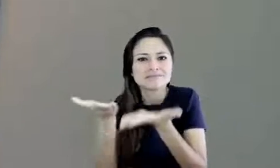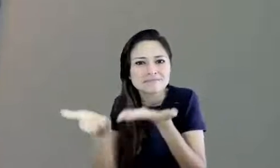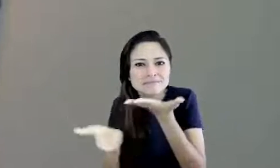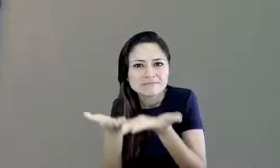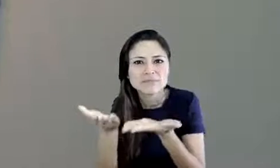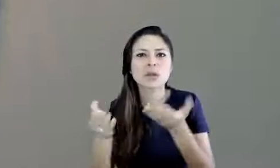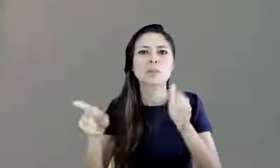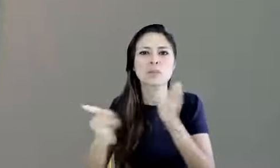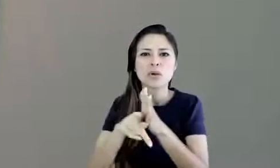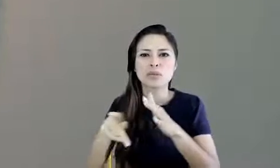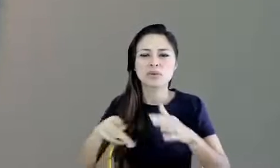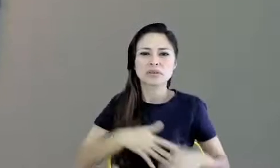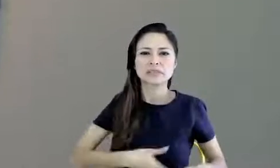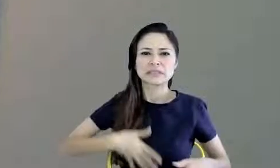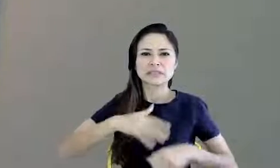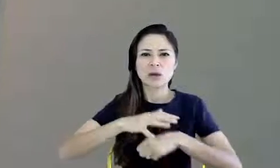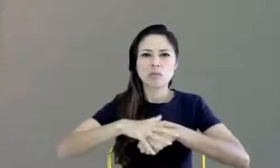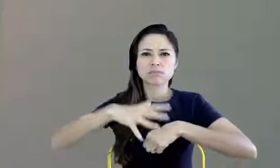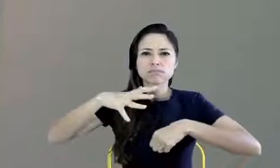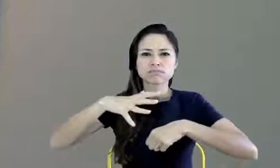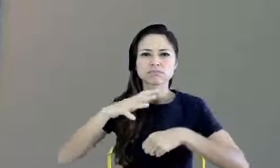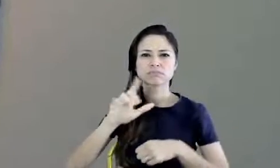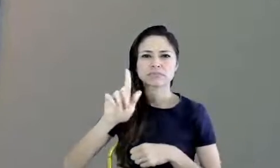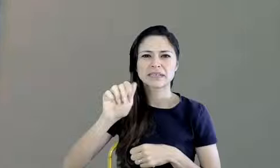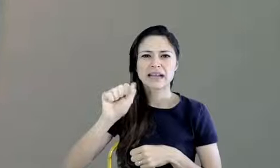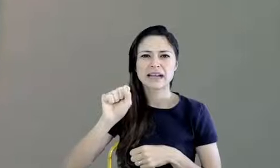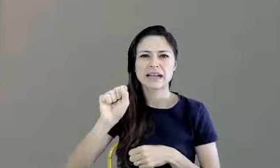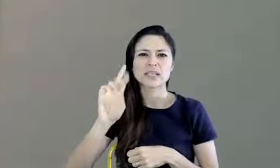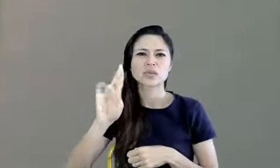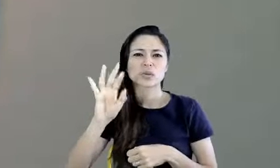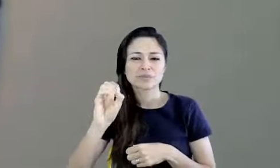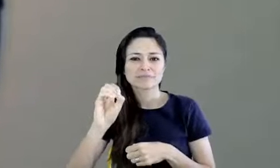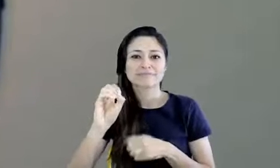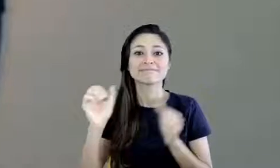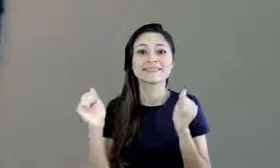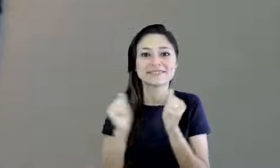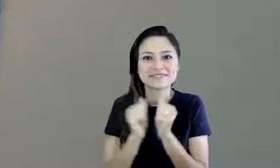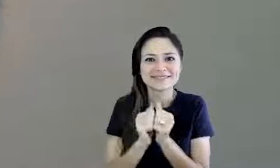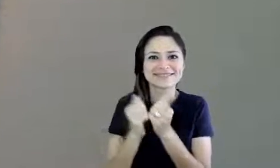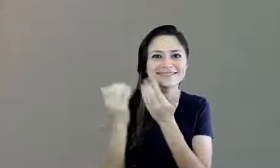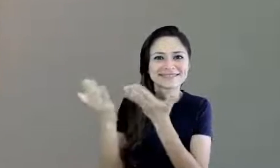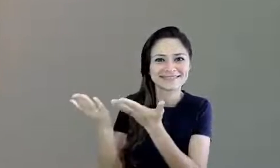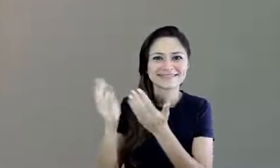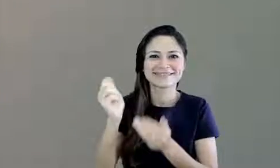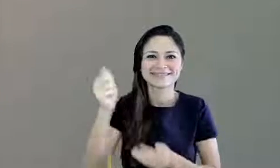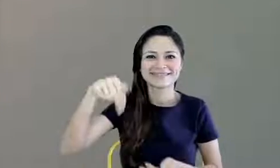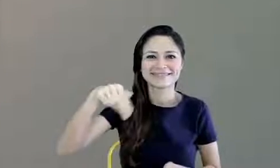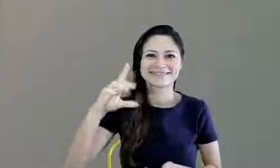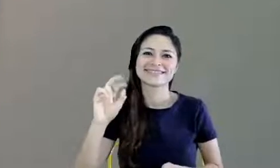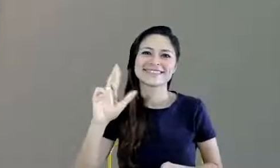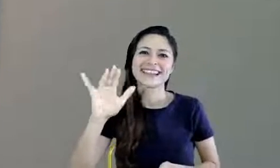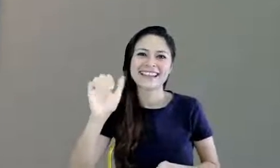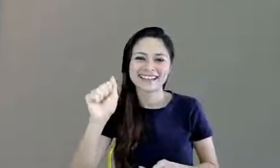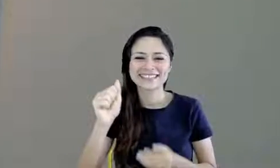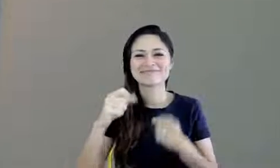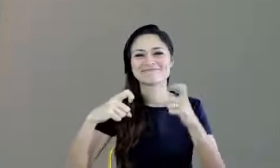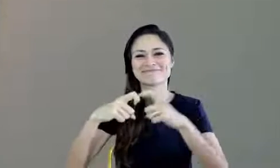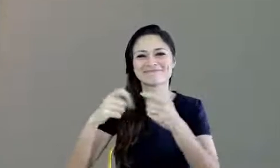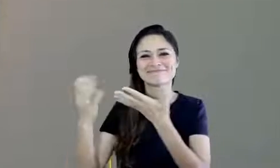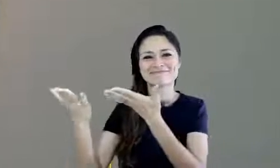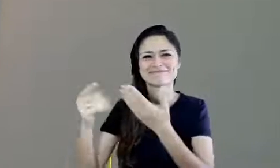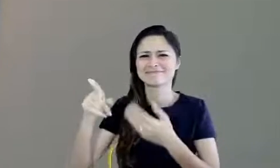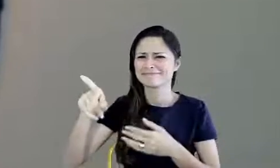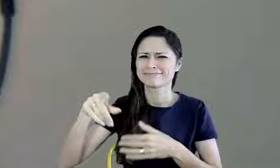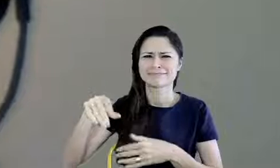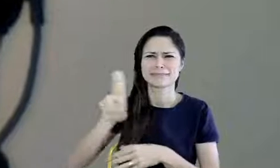inflamatória intestinal, principalmente estando ao lado da nossa querida colega Andréa Vieira, que é um dos principais nomes que nós